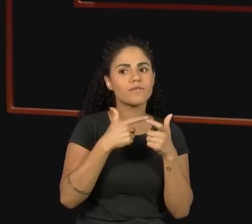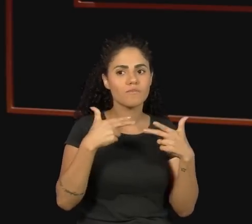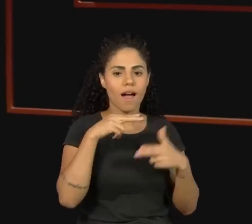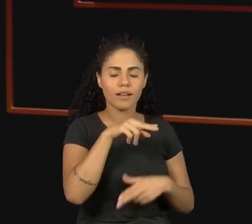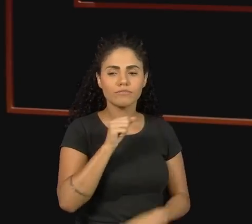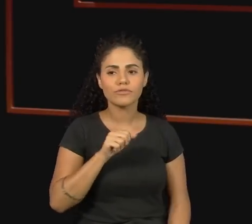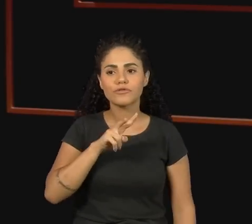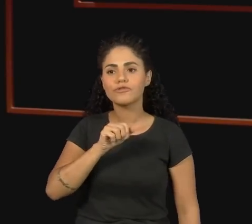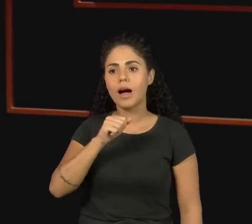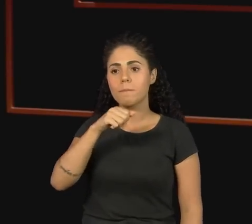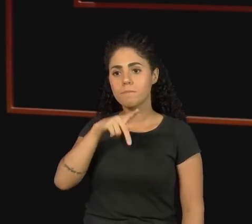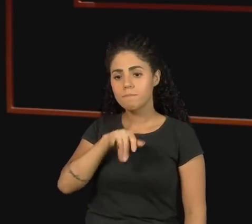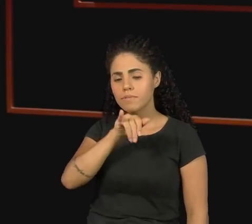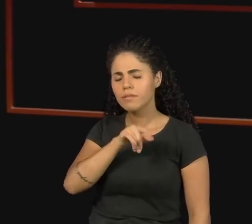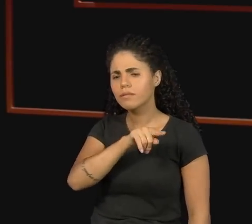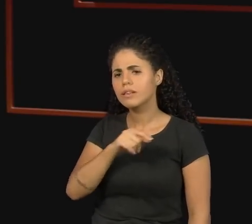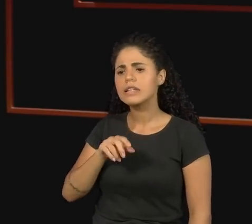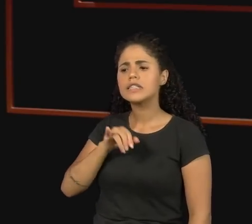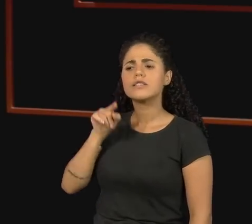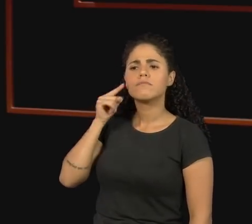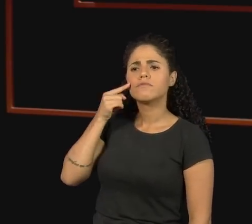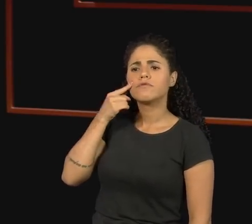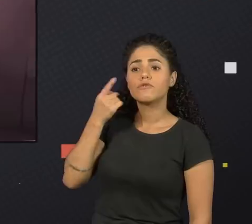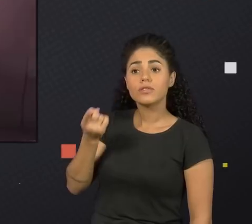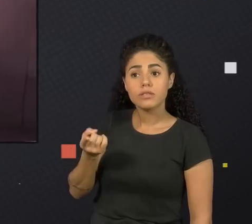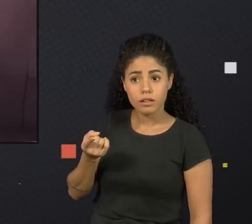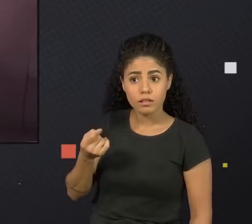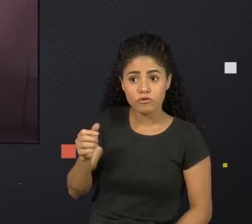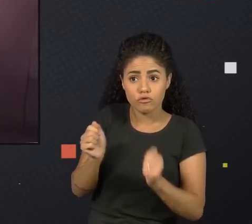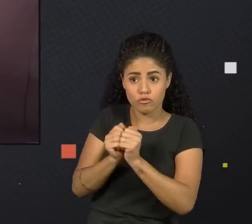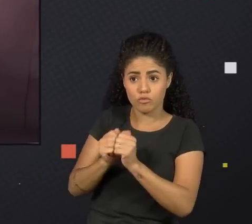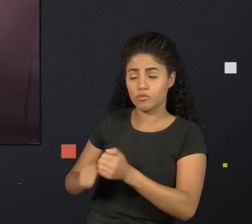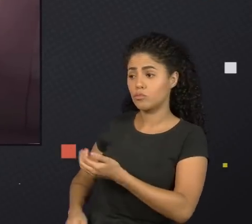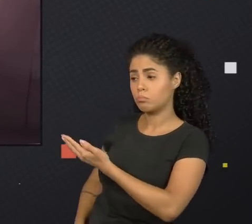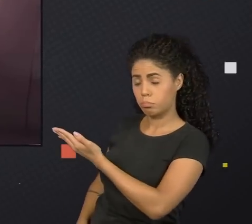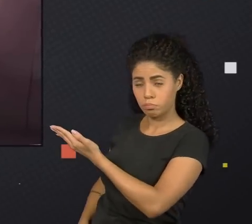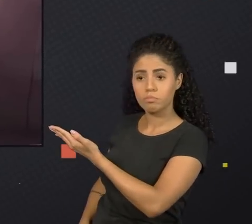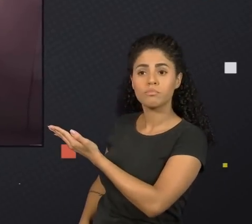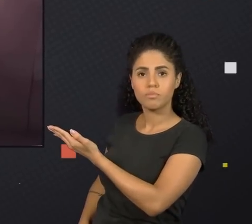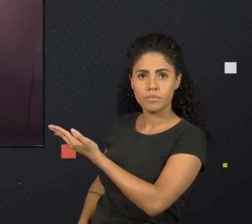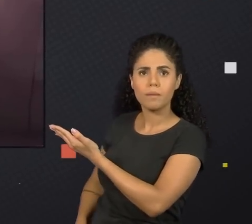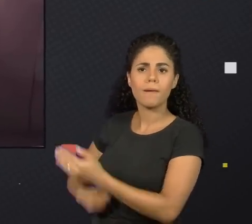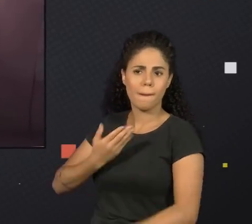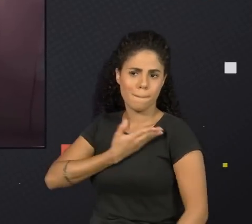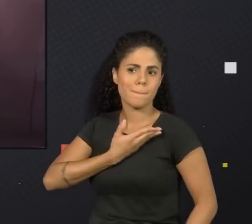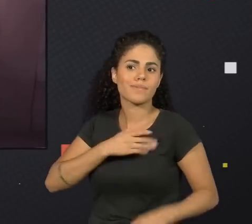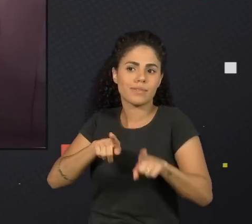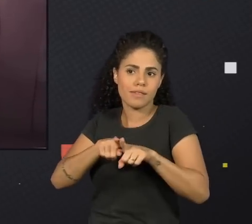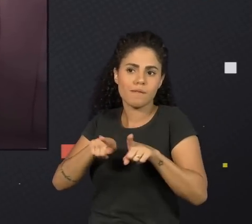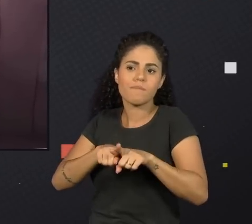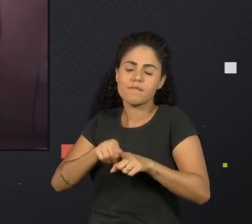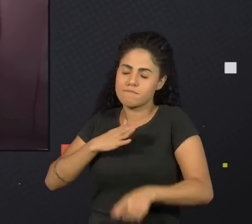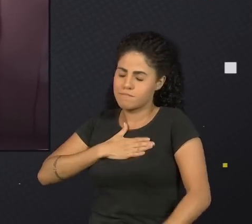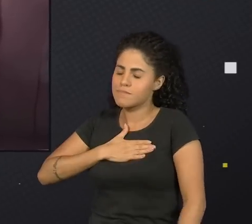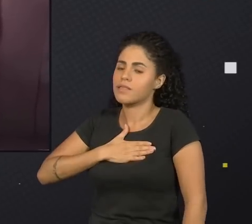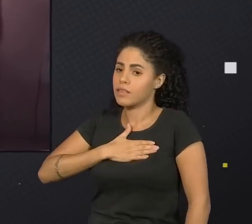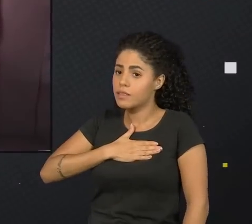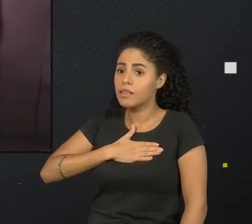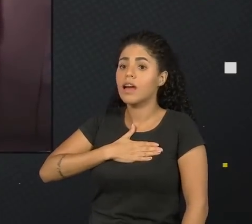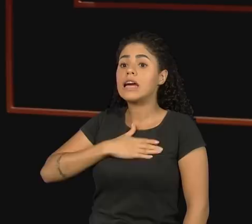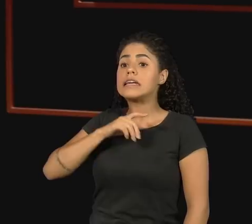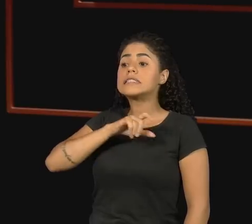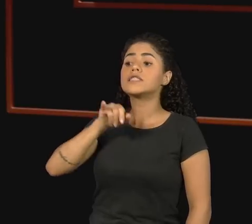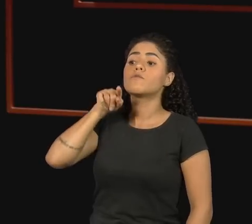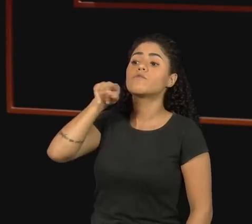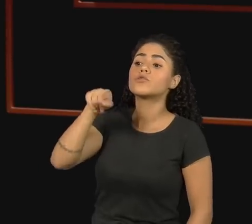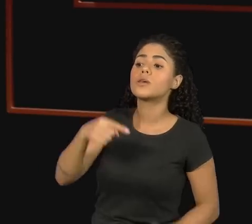fala: se você, ele é sócio da Priscila Prade, né, que é muito minha amiga também, se tornou, se você me